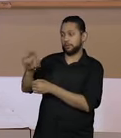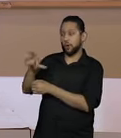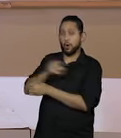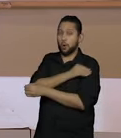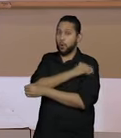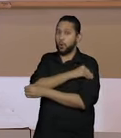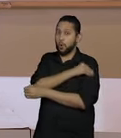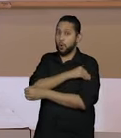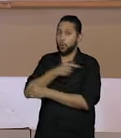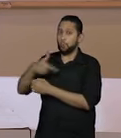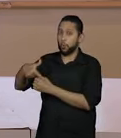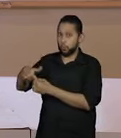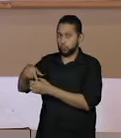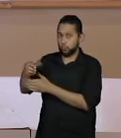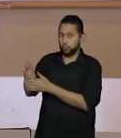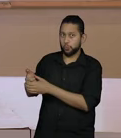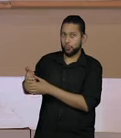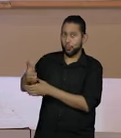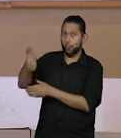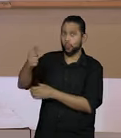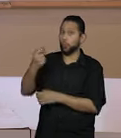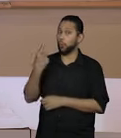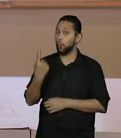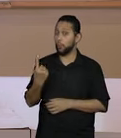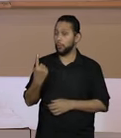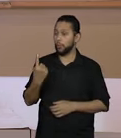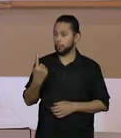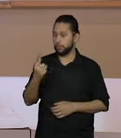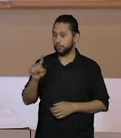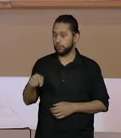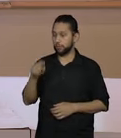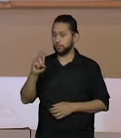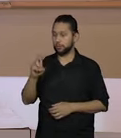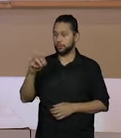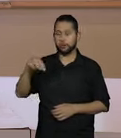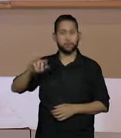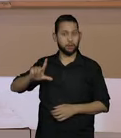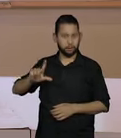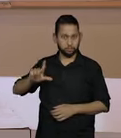cerca de 1,5 ml.